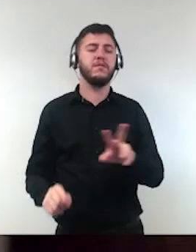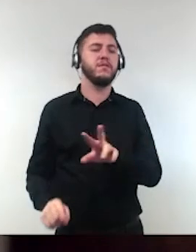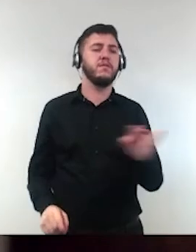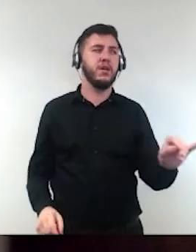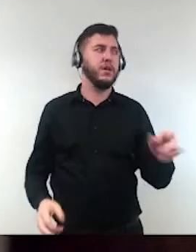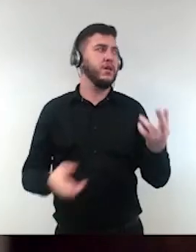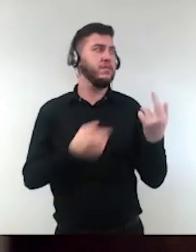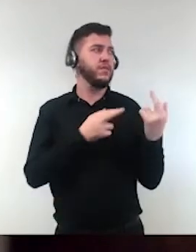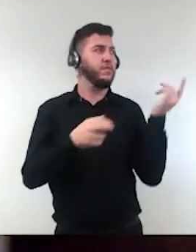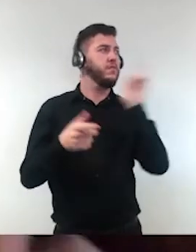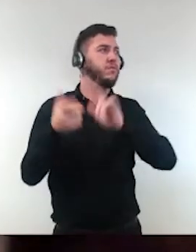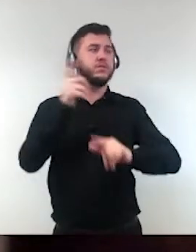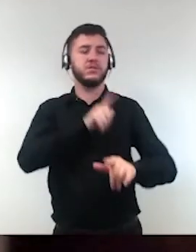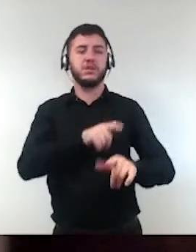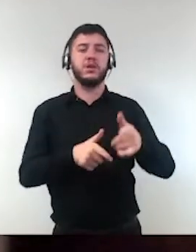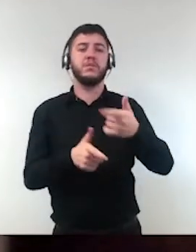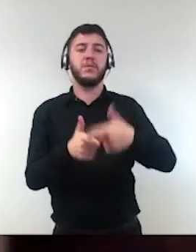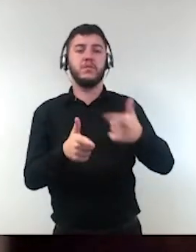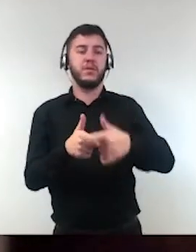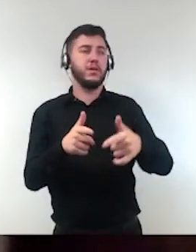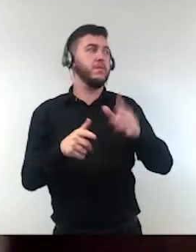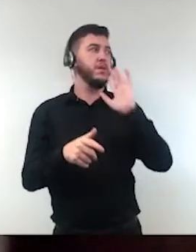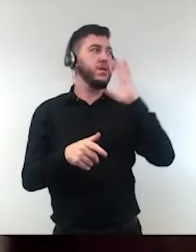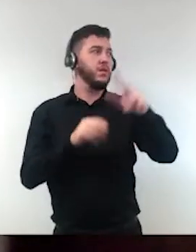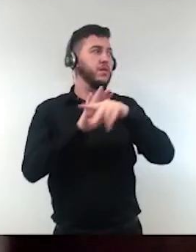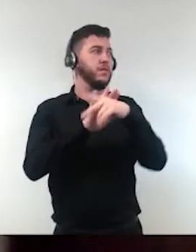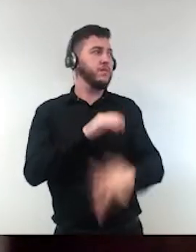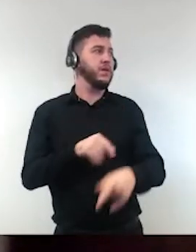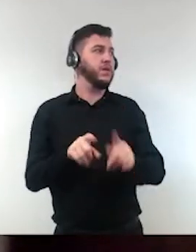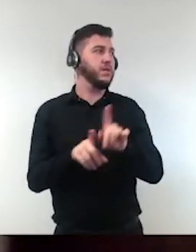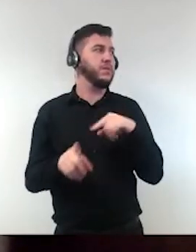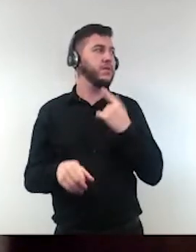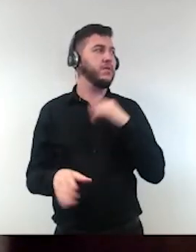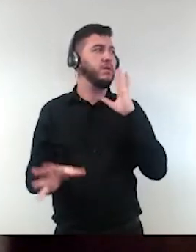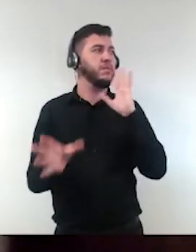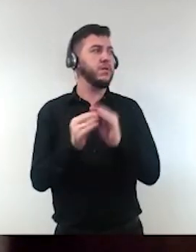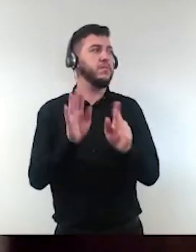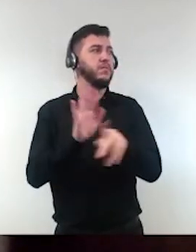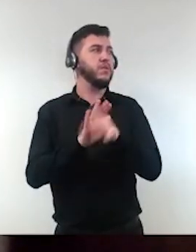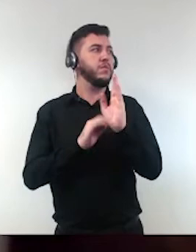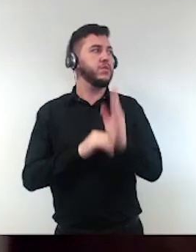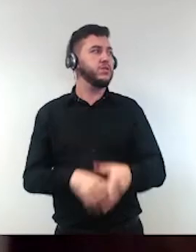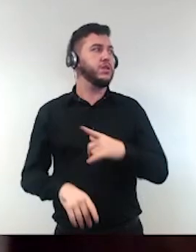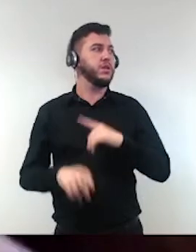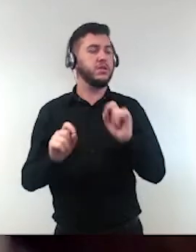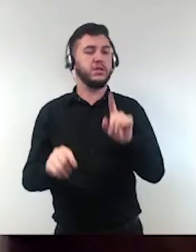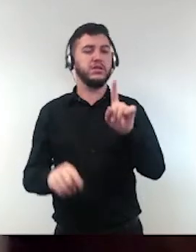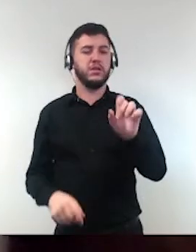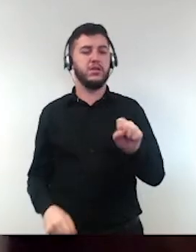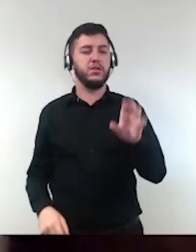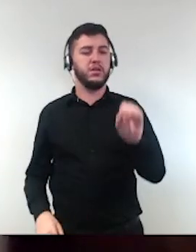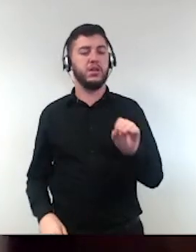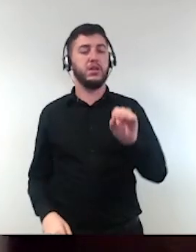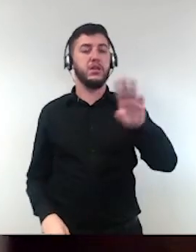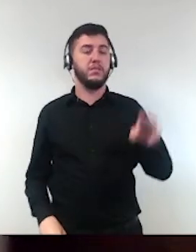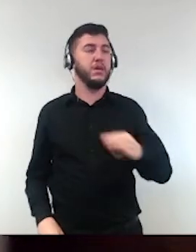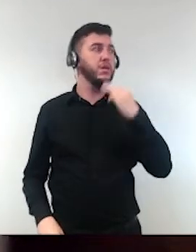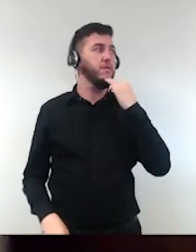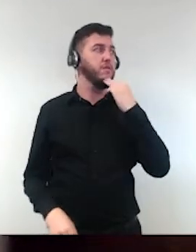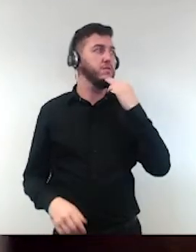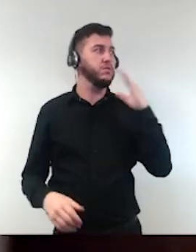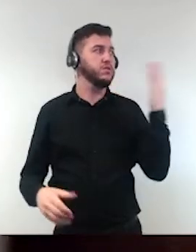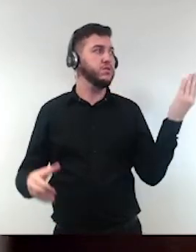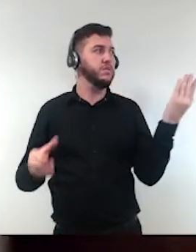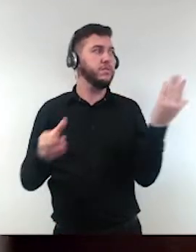apresentada, levando em consideração que nós já temos esses 80 milhões de processos tramitando, e desses 80 milhões,